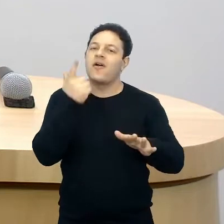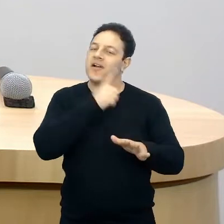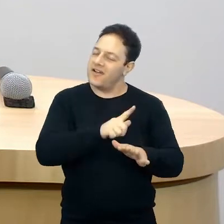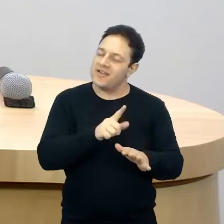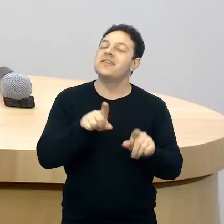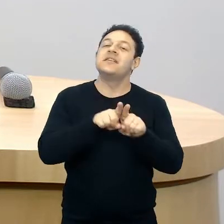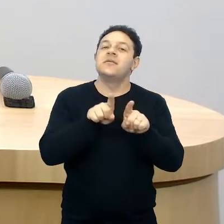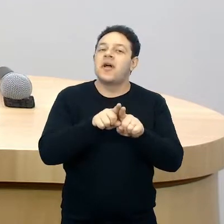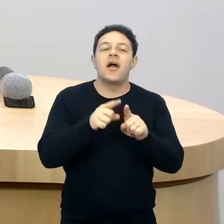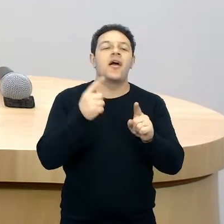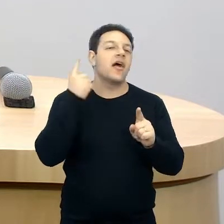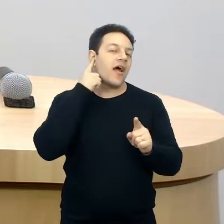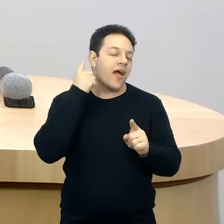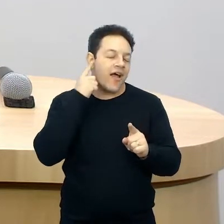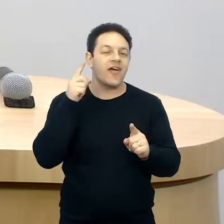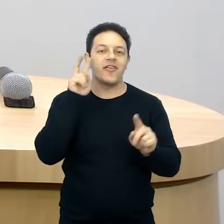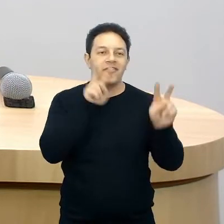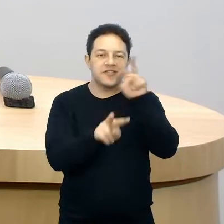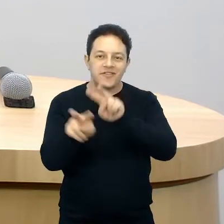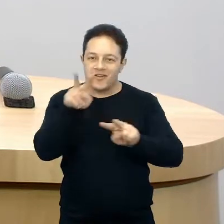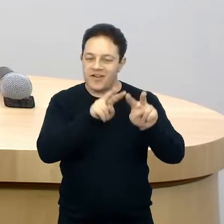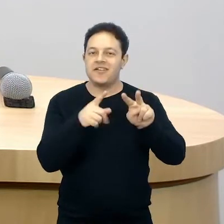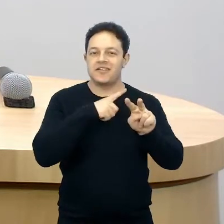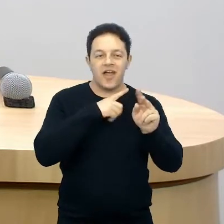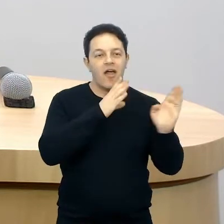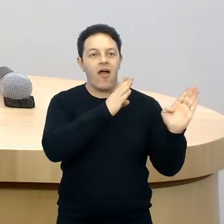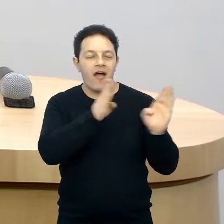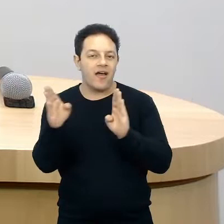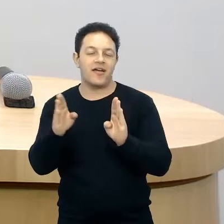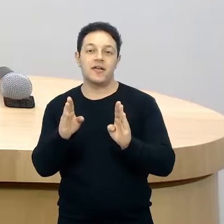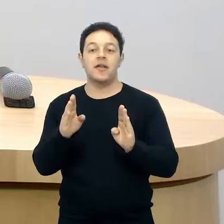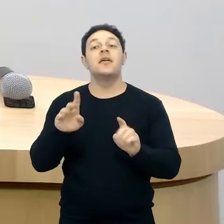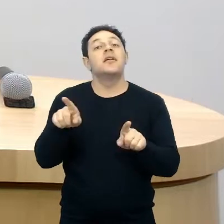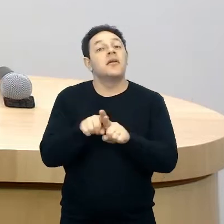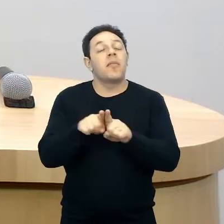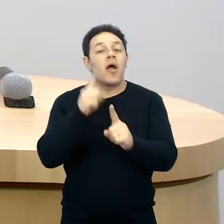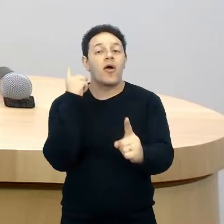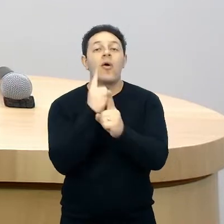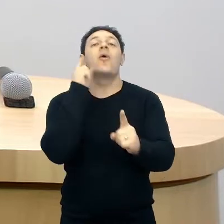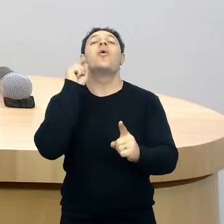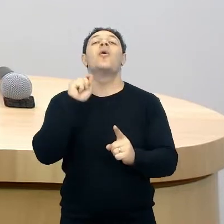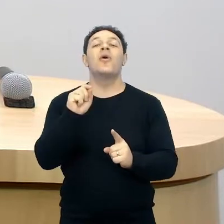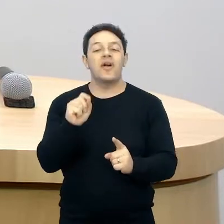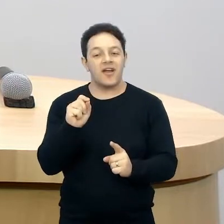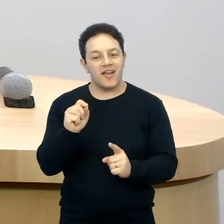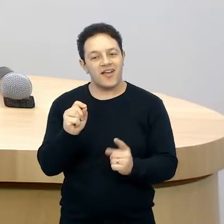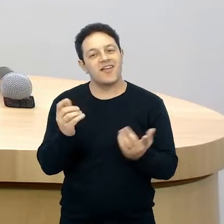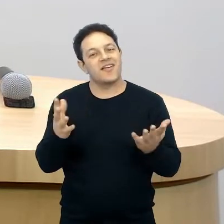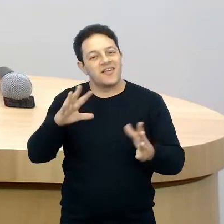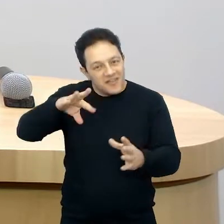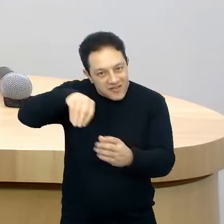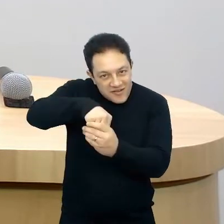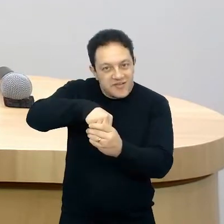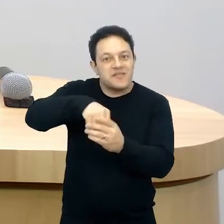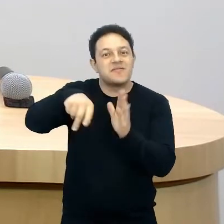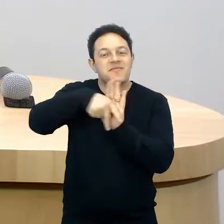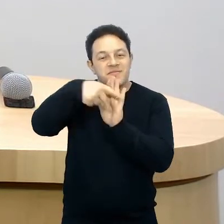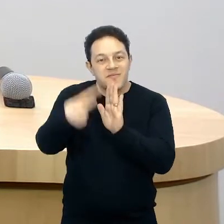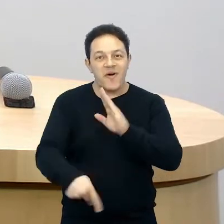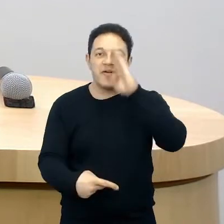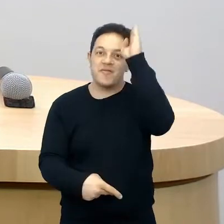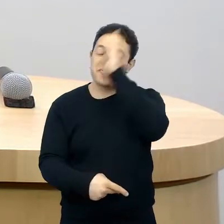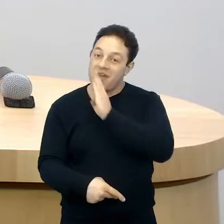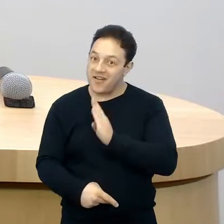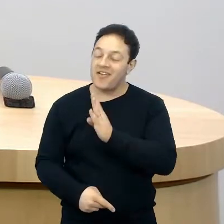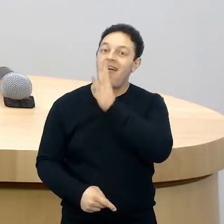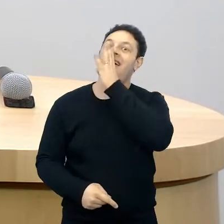produção de audiovisual. Ainda mais quando a gente localiza essa produção dentro do Brasil,